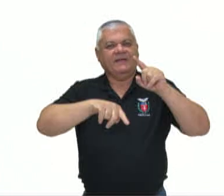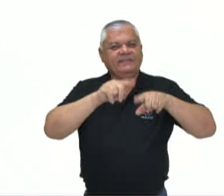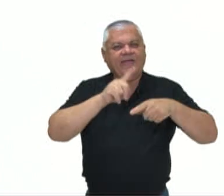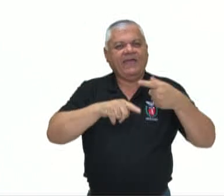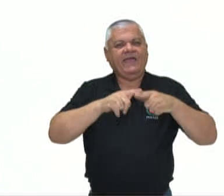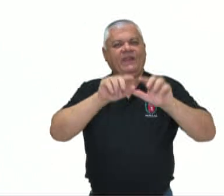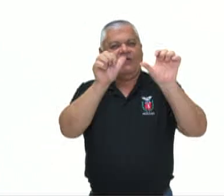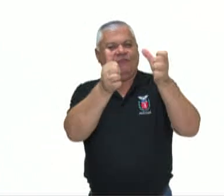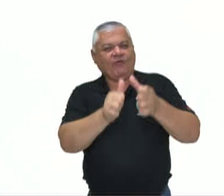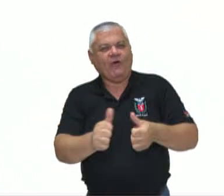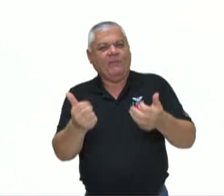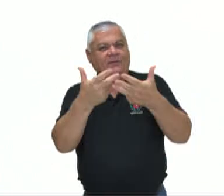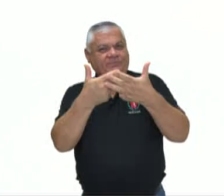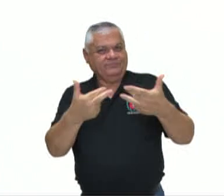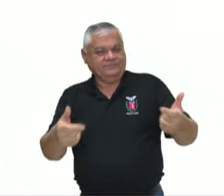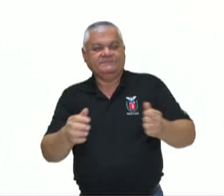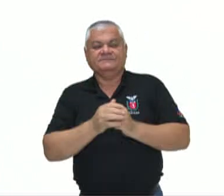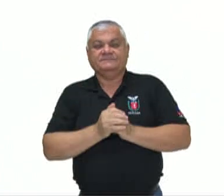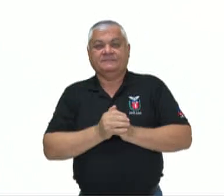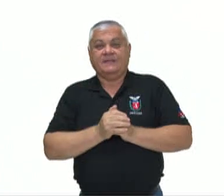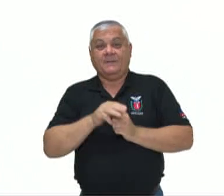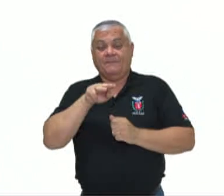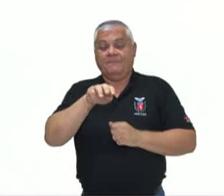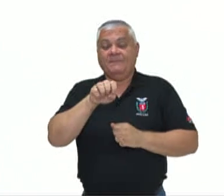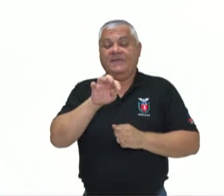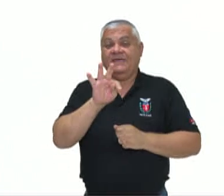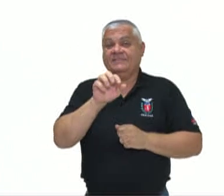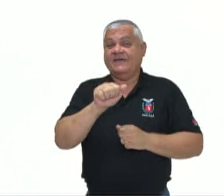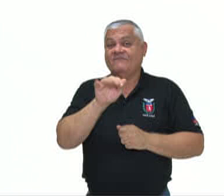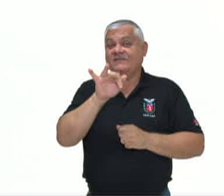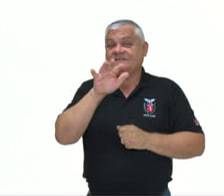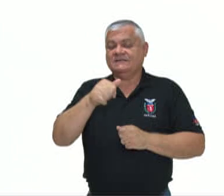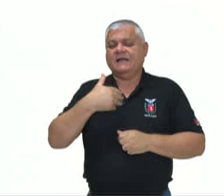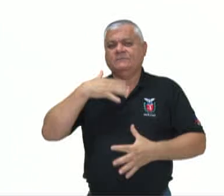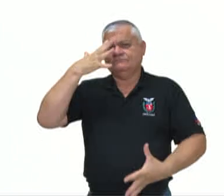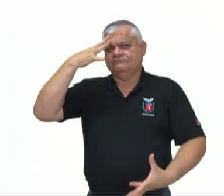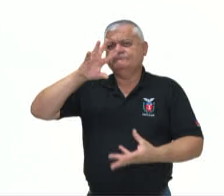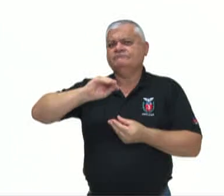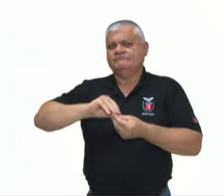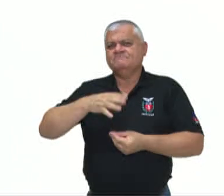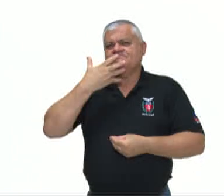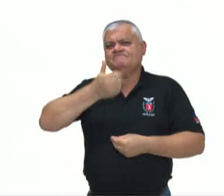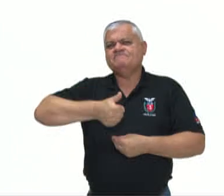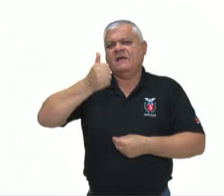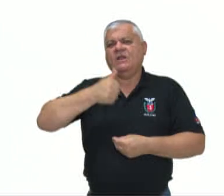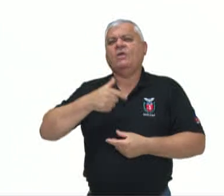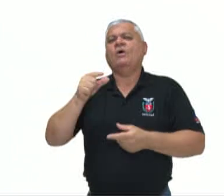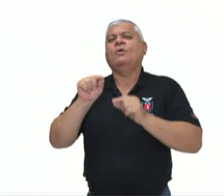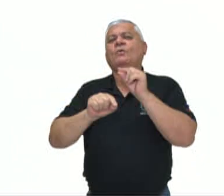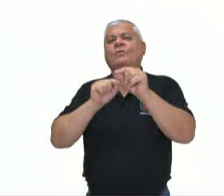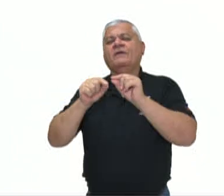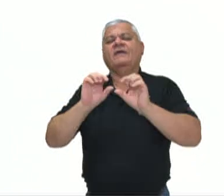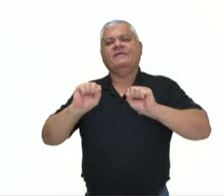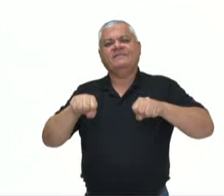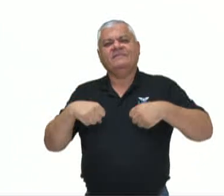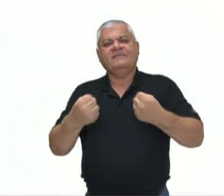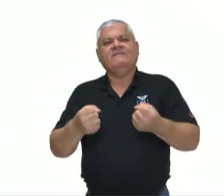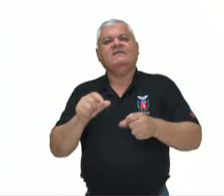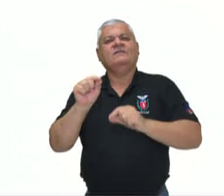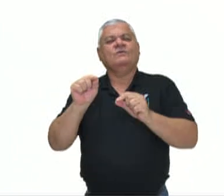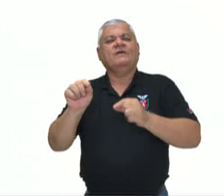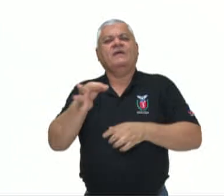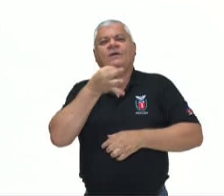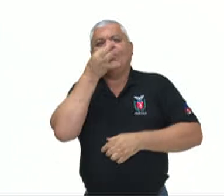ato e potência. A metafísica aristotélica nos permite compreender melhor a sua ética e a defesa da tese de que